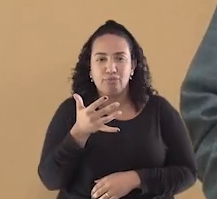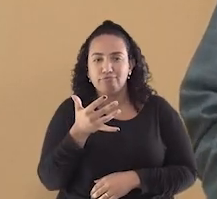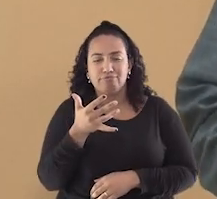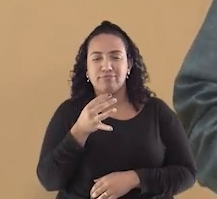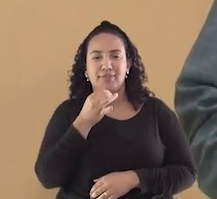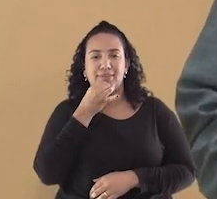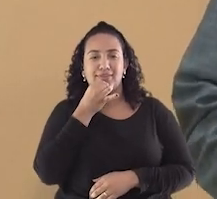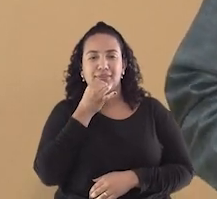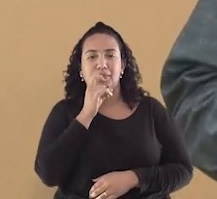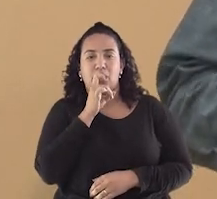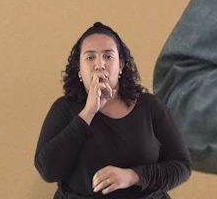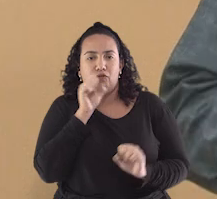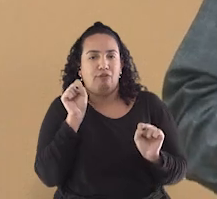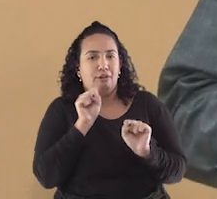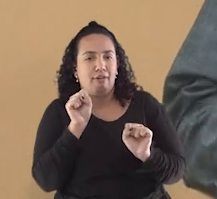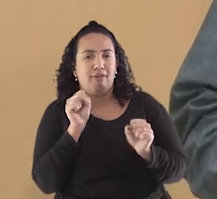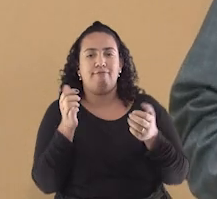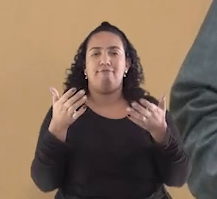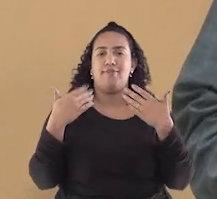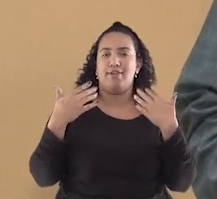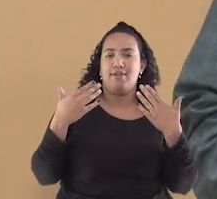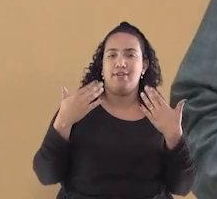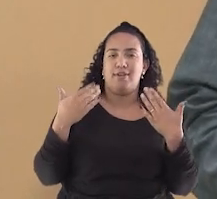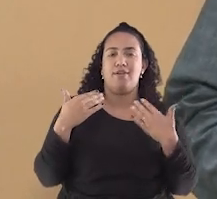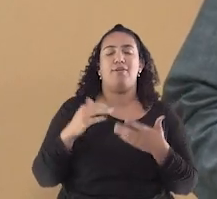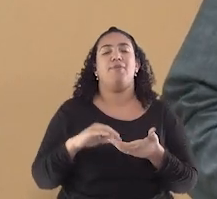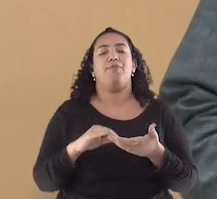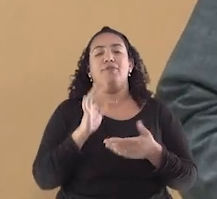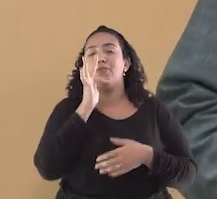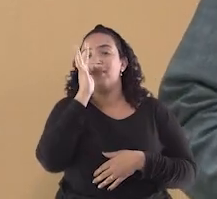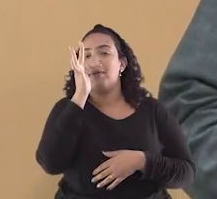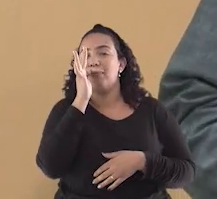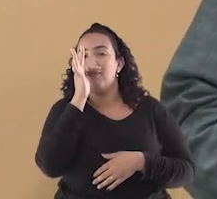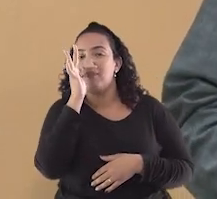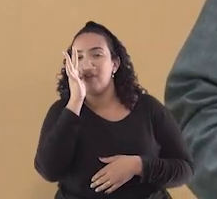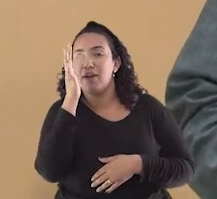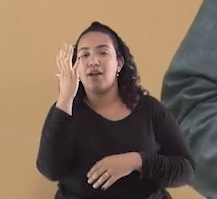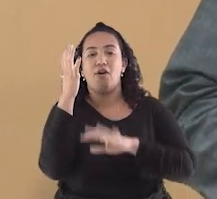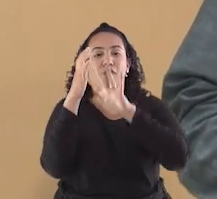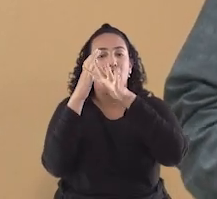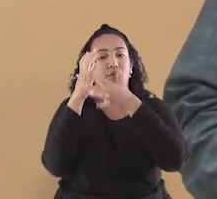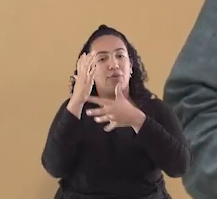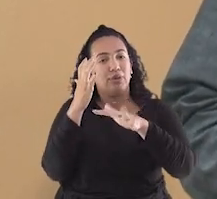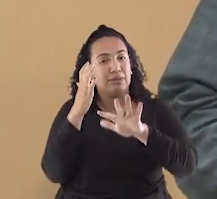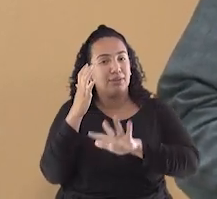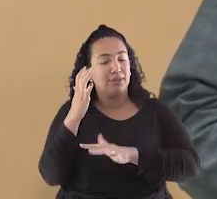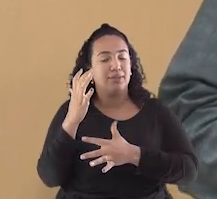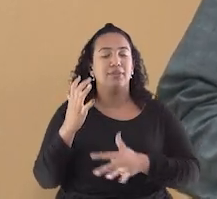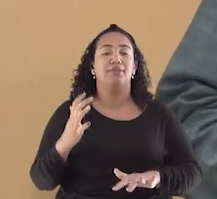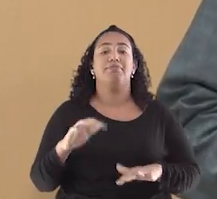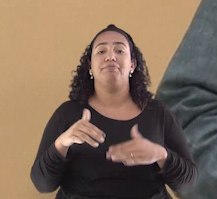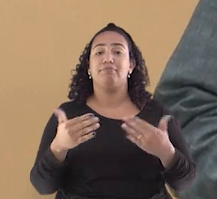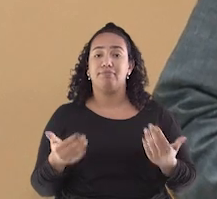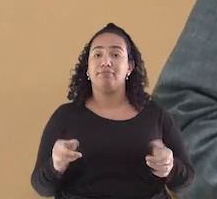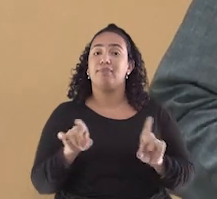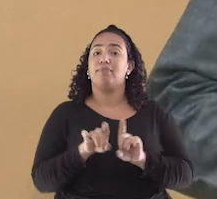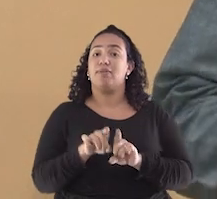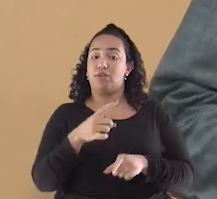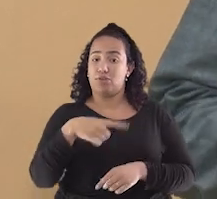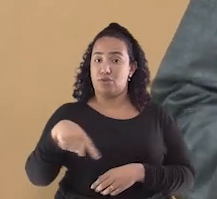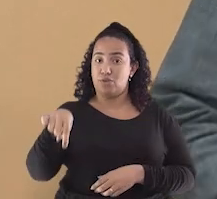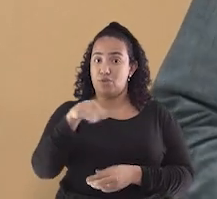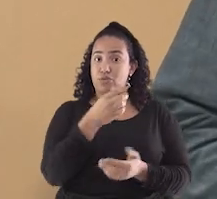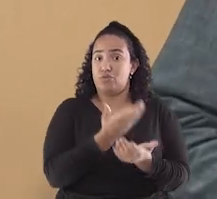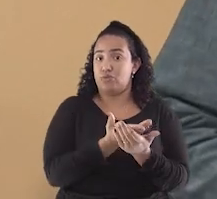fazem parte da nossa vida desde o nosso nascimento, além de serem muito presentes na escola, tanto nas aulas de ciências como em